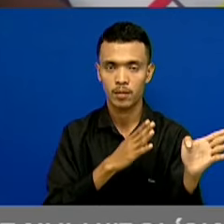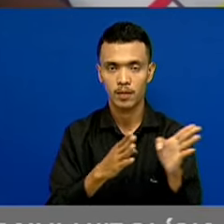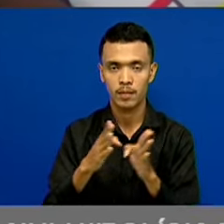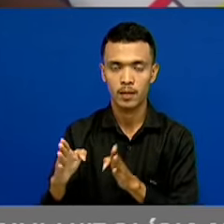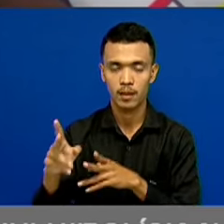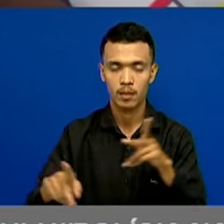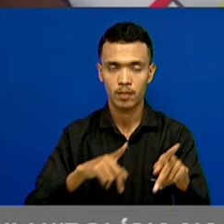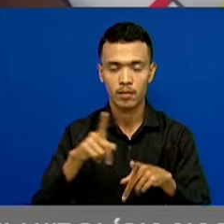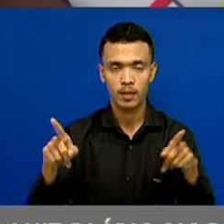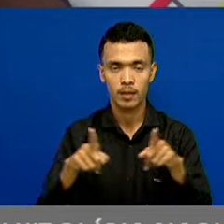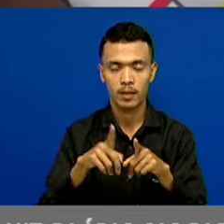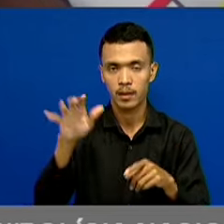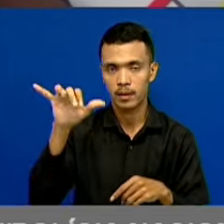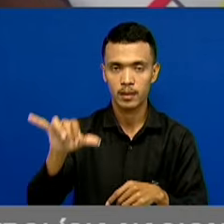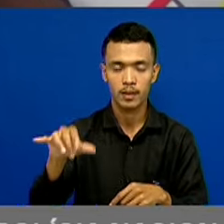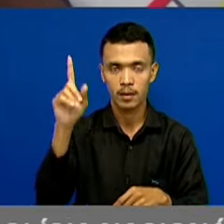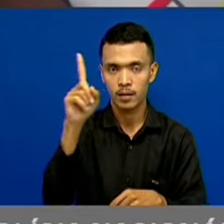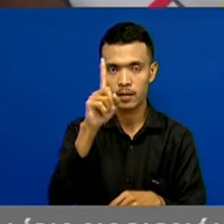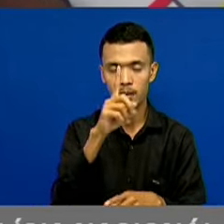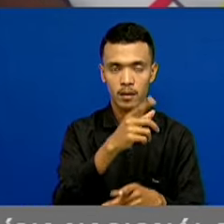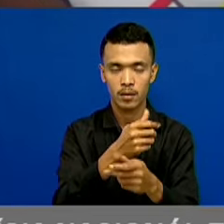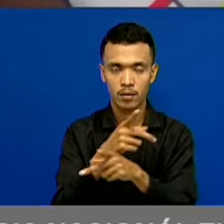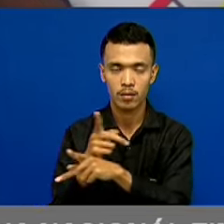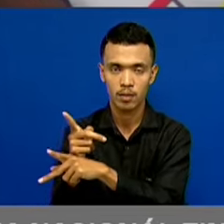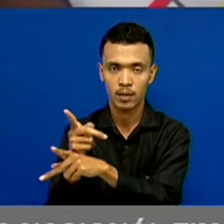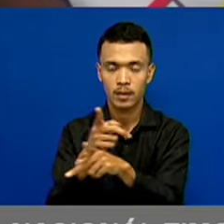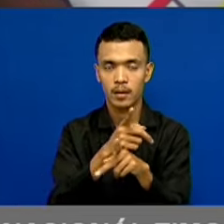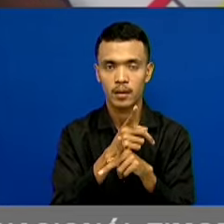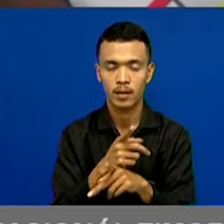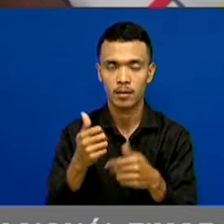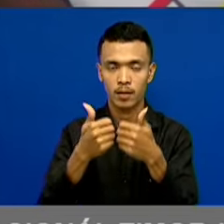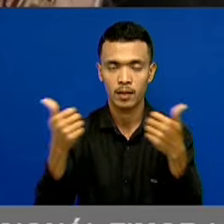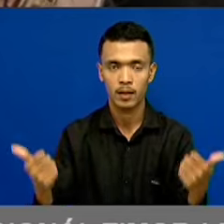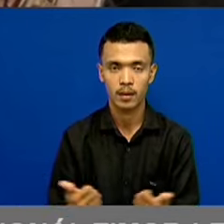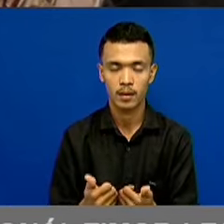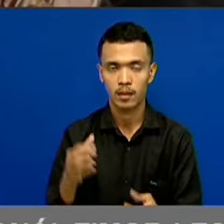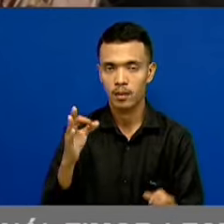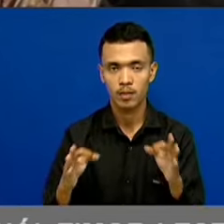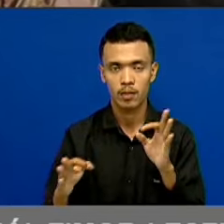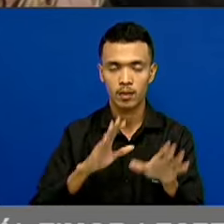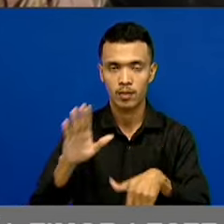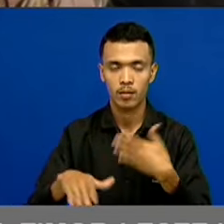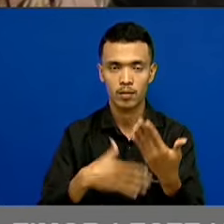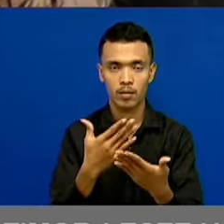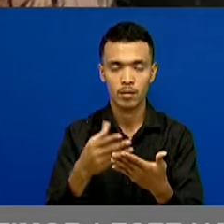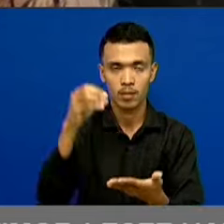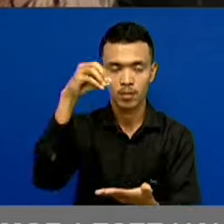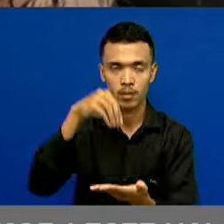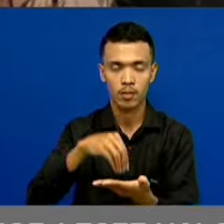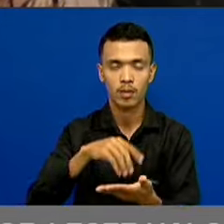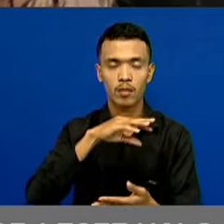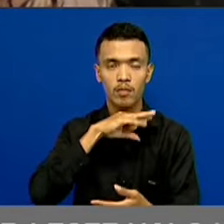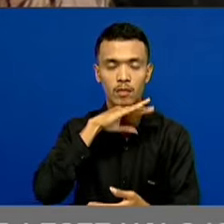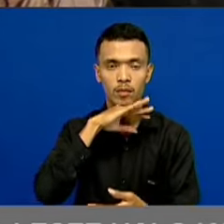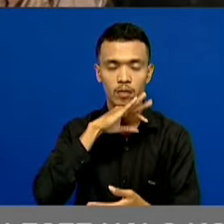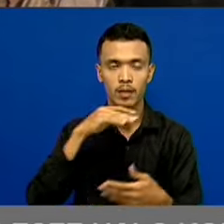atu ida controla Shira nia bairro, o de ema hotu tem que soe foer, e a foer fatem ka